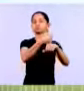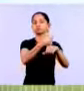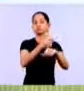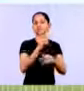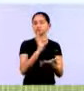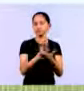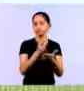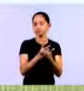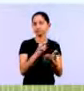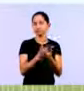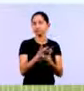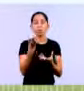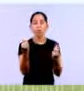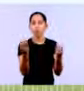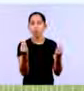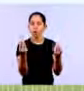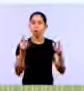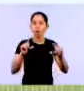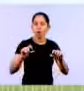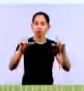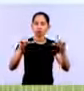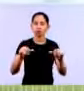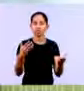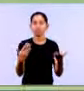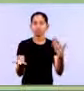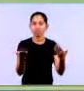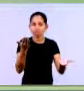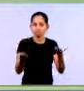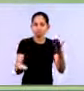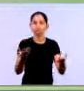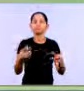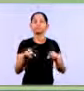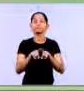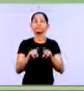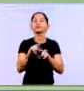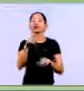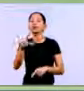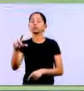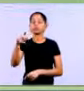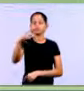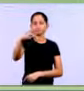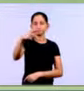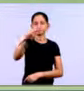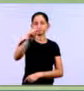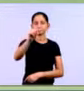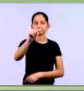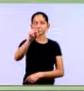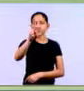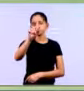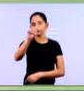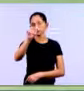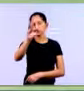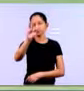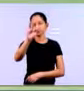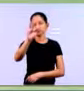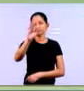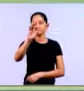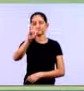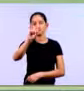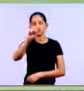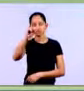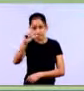muitos benefícios, então vai equilibrar. E a parafiscal, que tem por fim atender